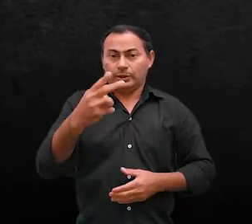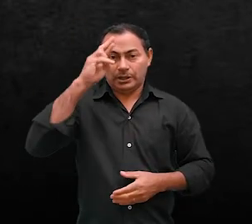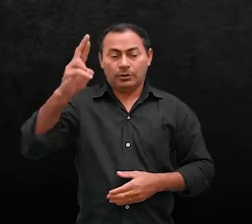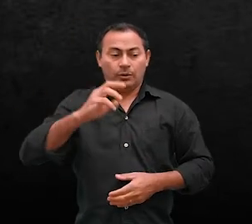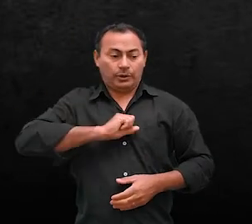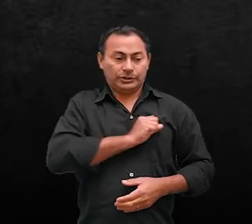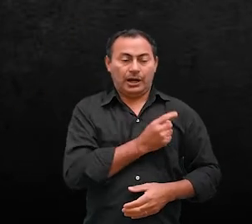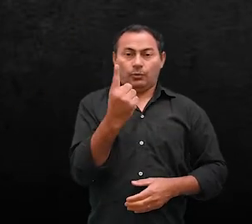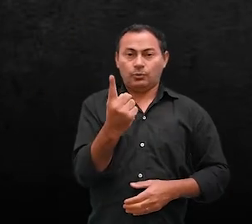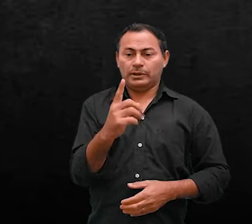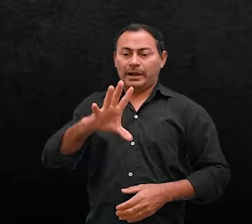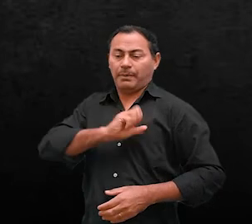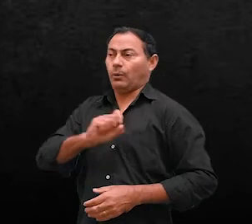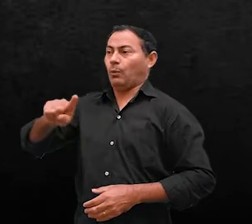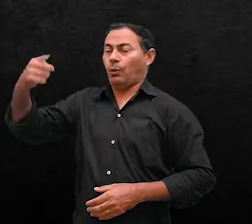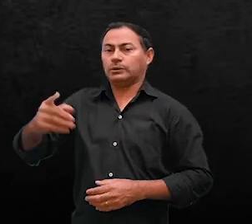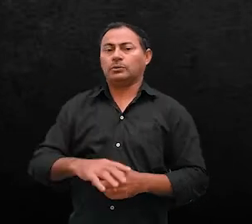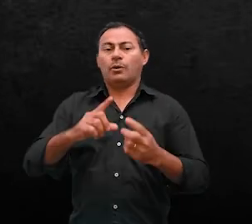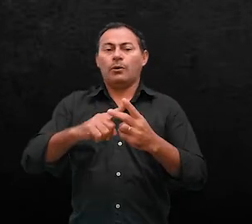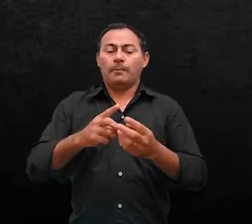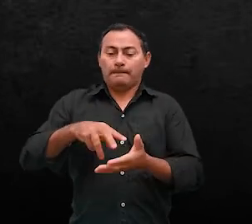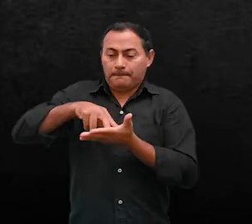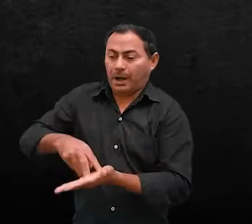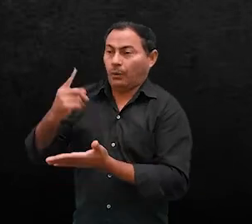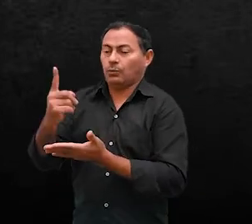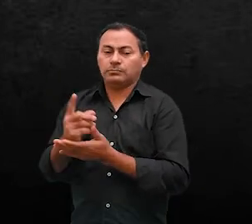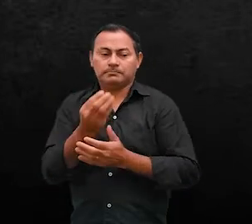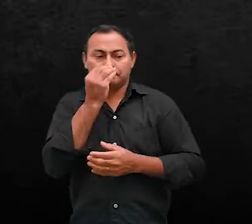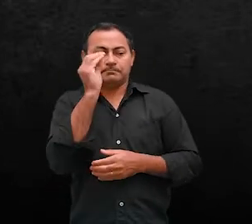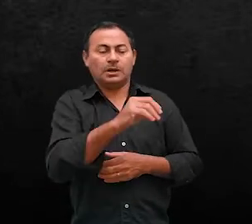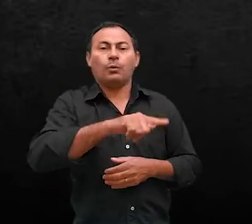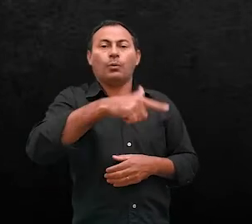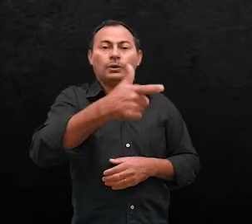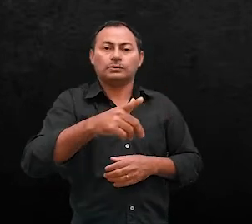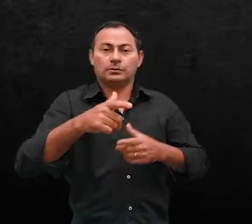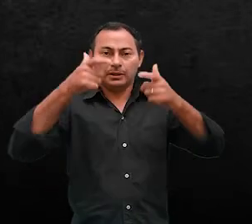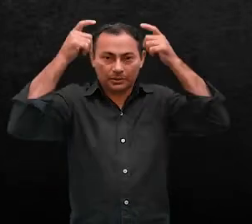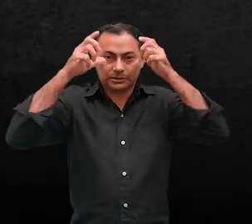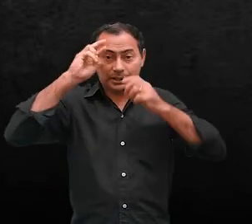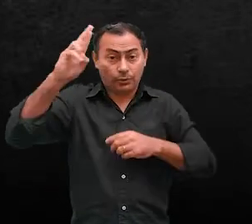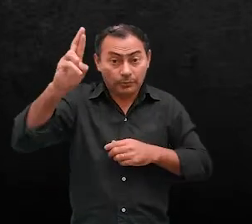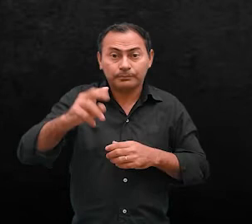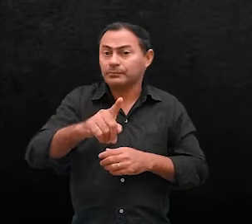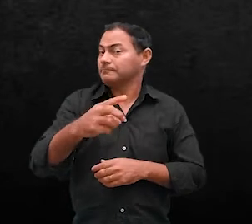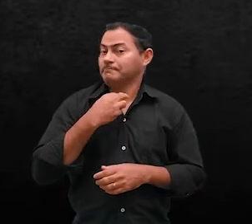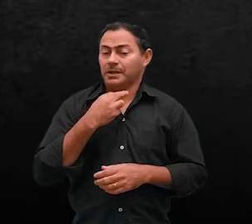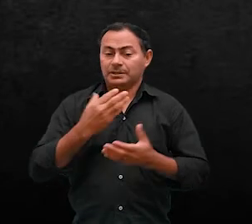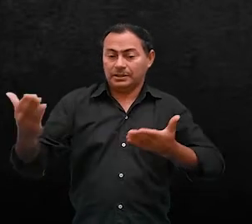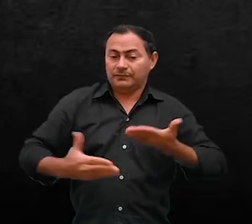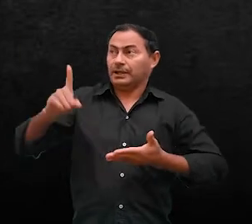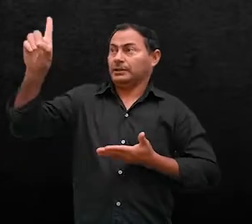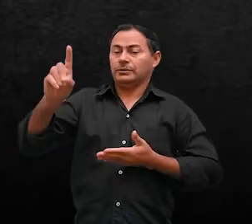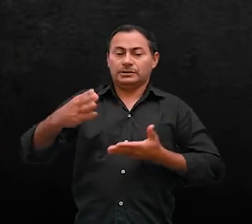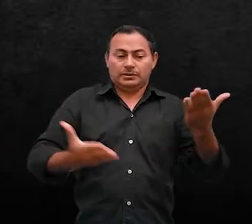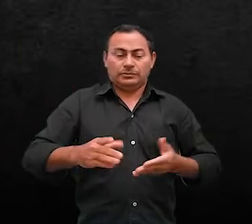pois odiará um e amar ao outro ou se dedicará a um e desprezará o outro e vocês não podem